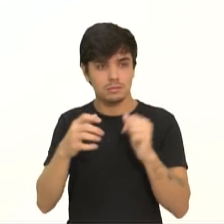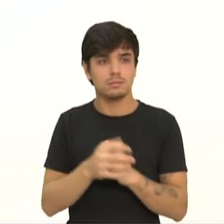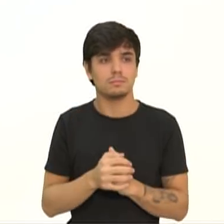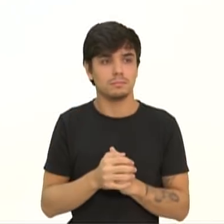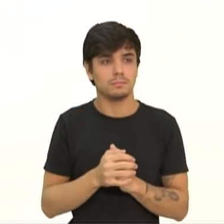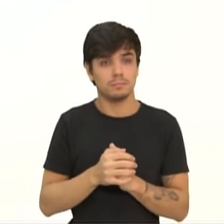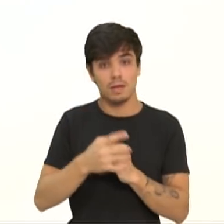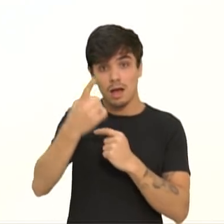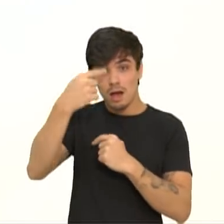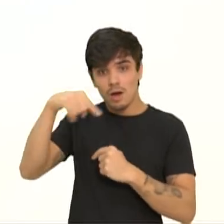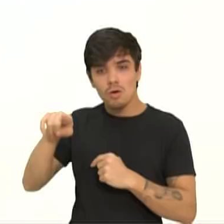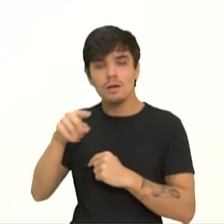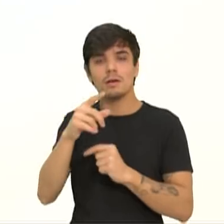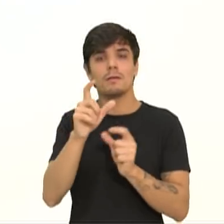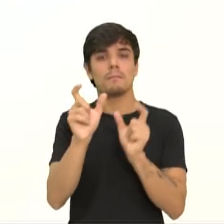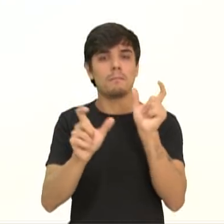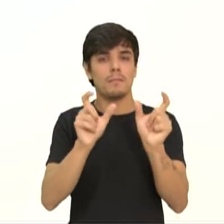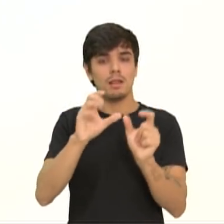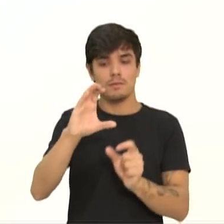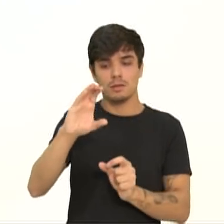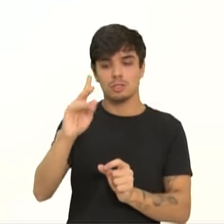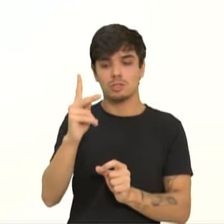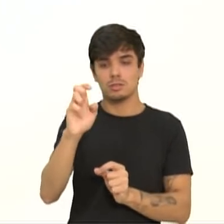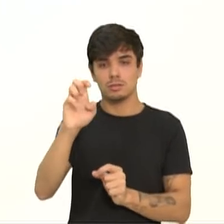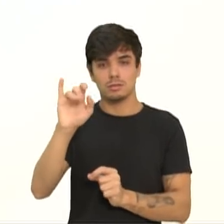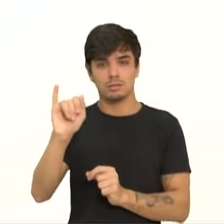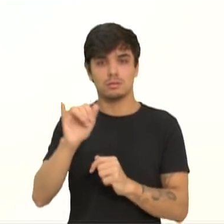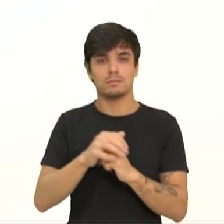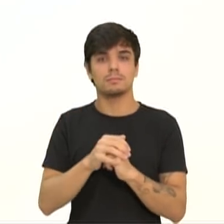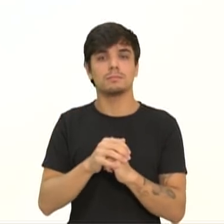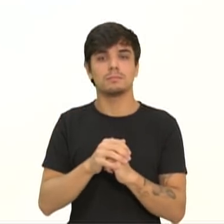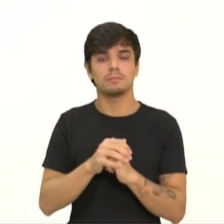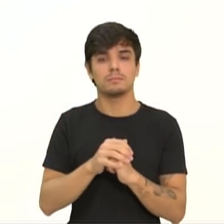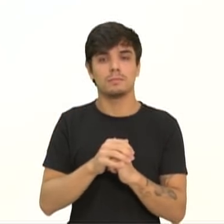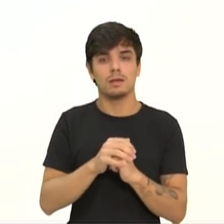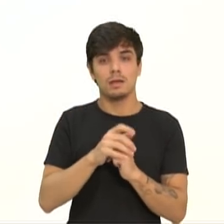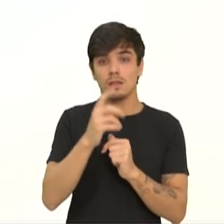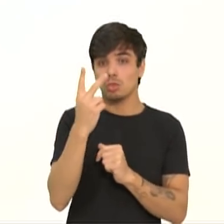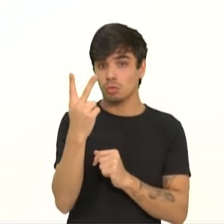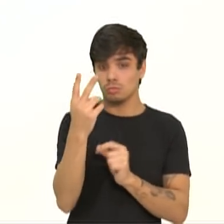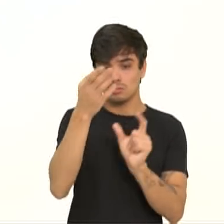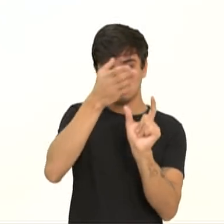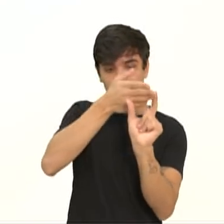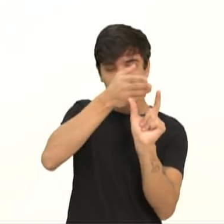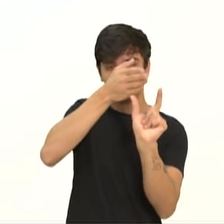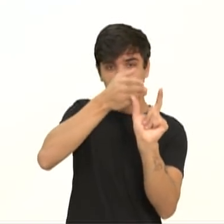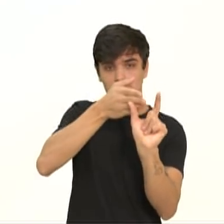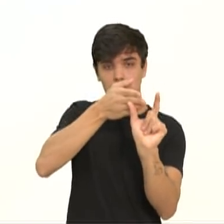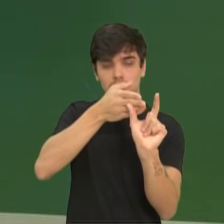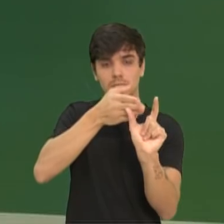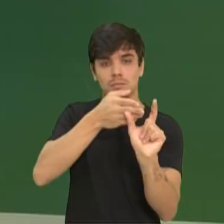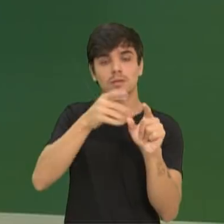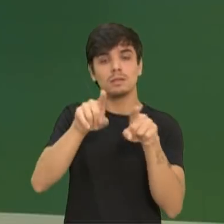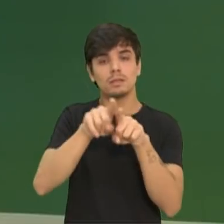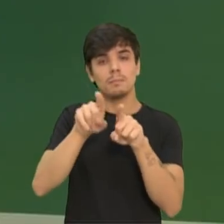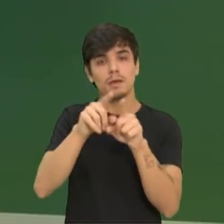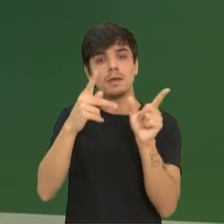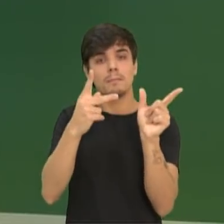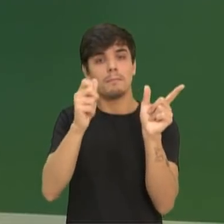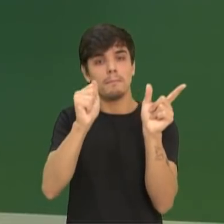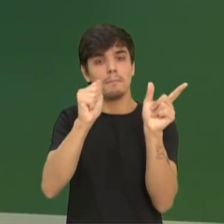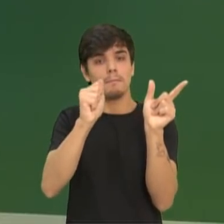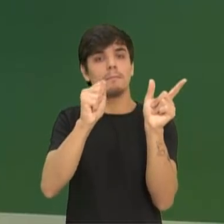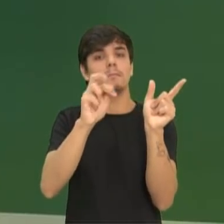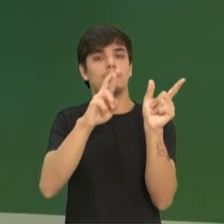A outra palavra, cheia. Cheia. 2 sílabas e também é uma paroxítona.